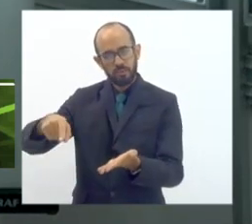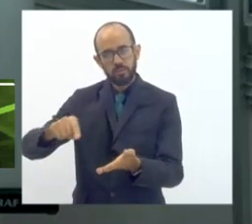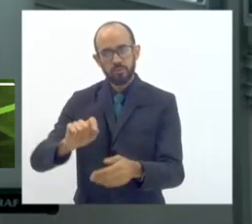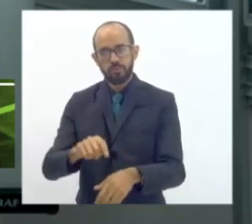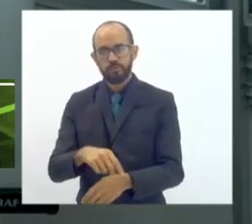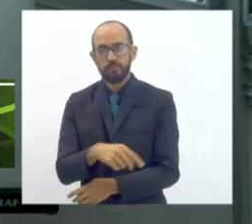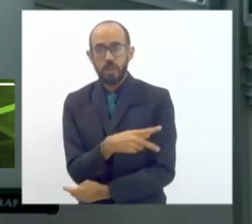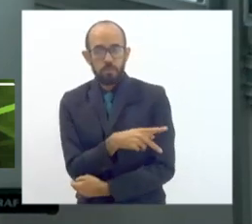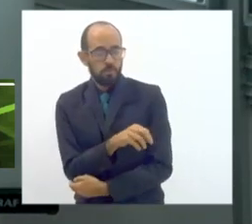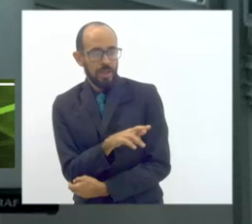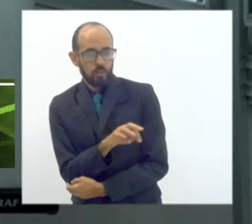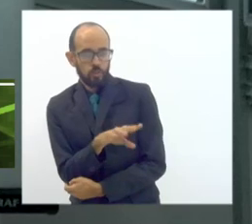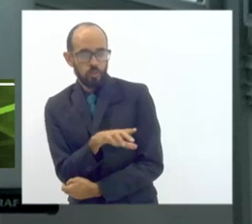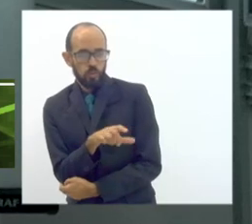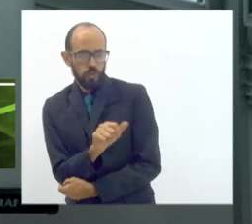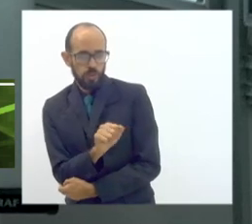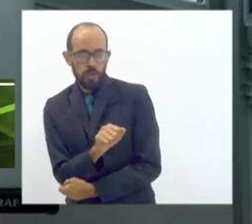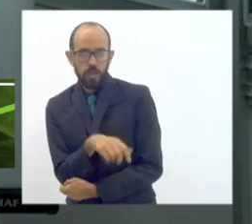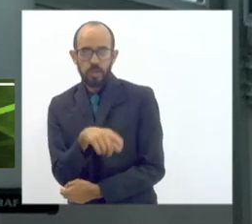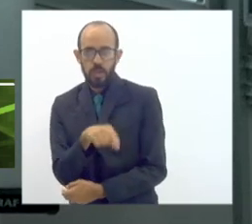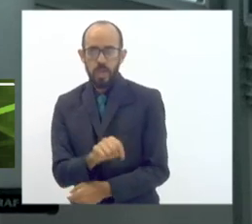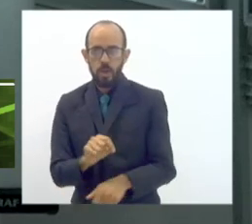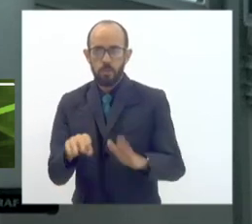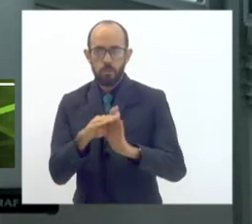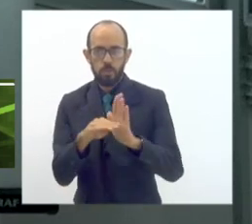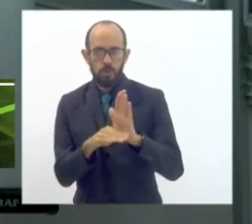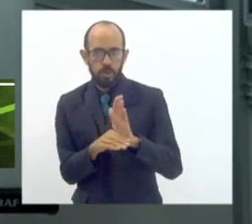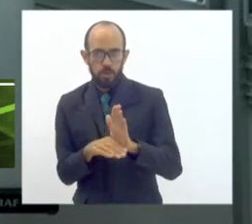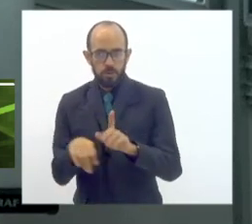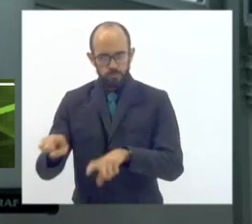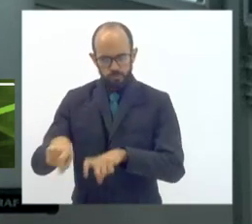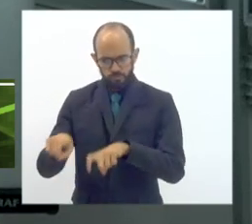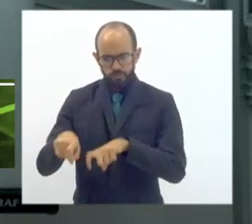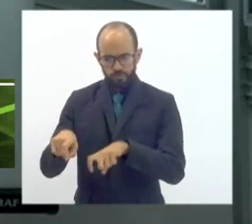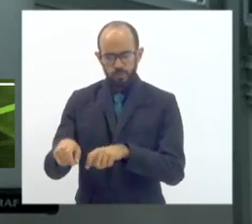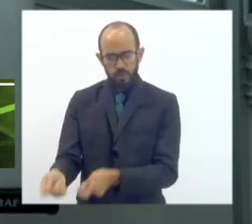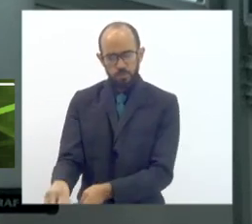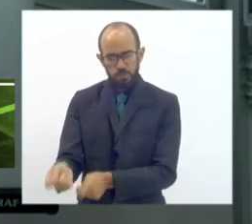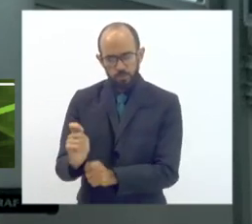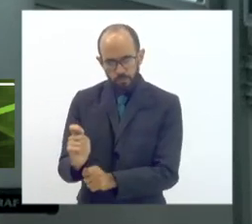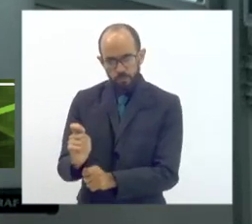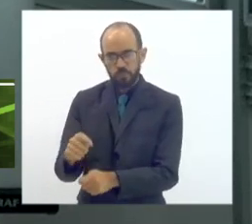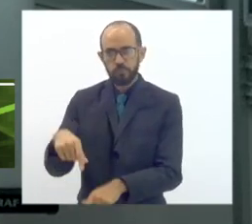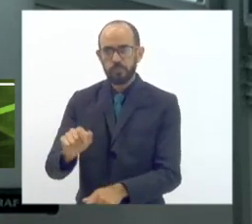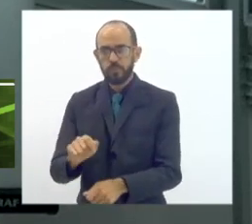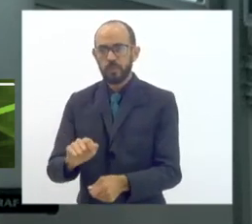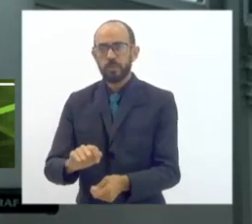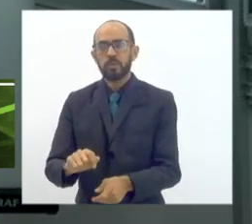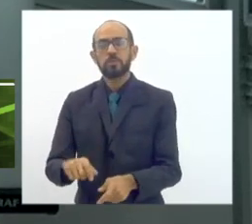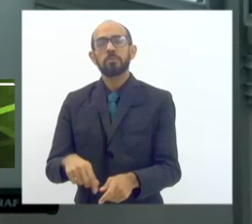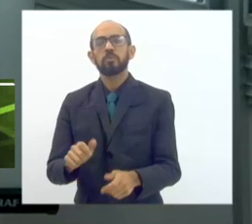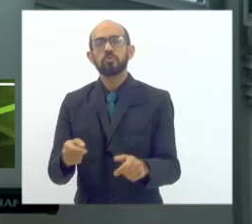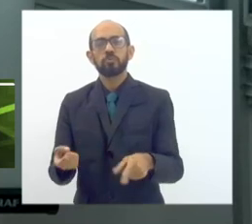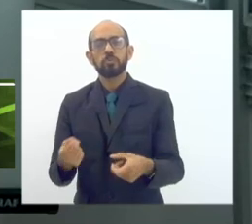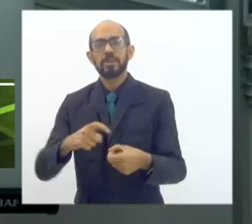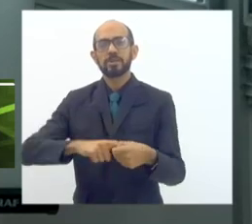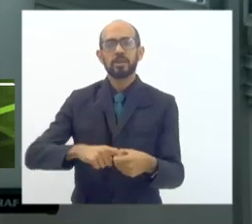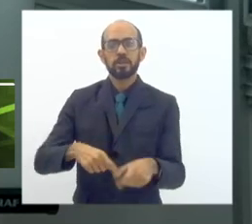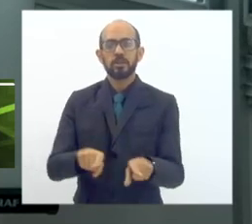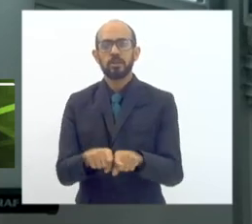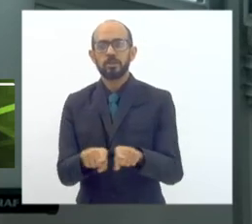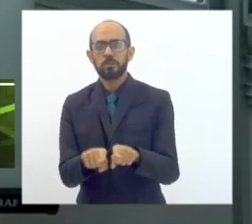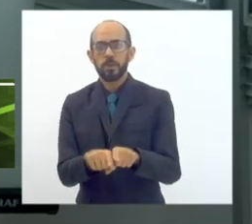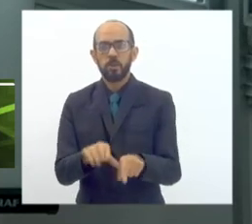Patrulha Mecanizada é um programa do Ministério da Agricultura, Pecuária e Abastecimento MAPA, em parceria com o Conleste, que nasceu